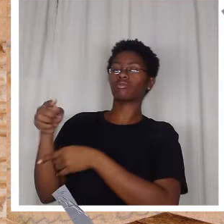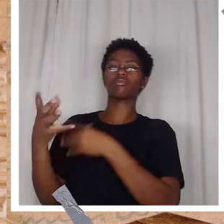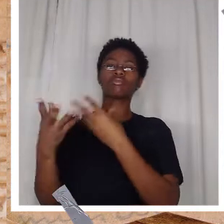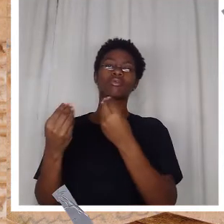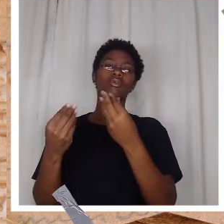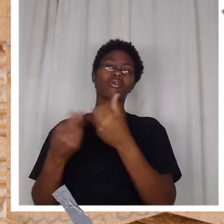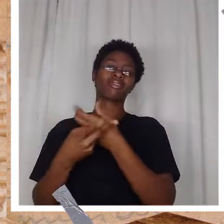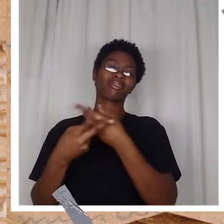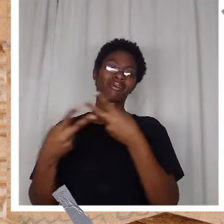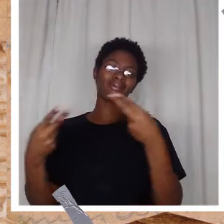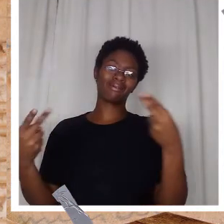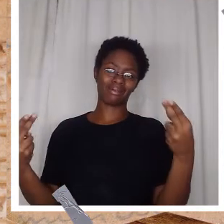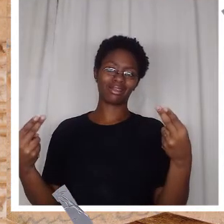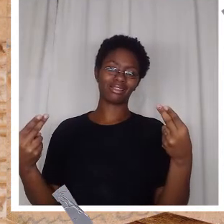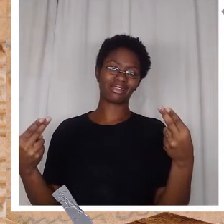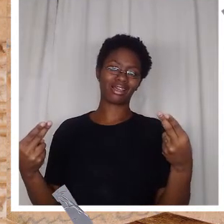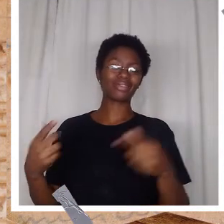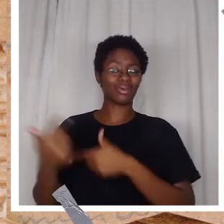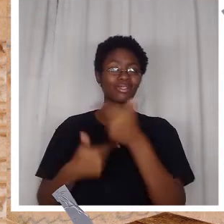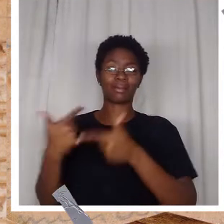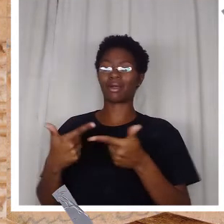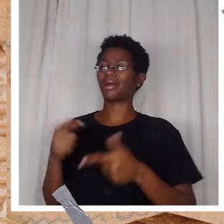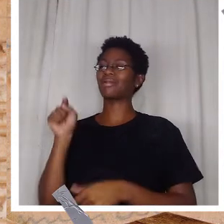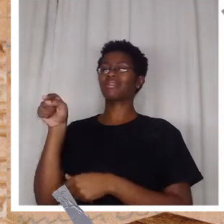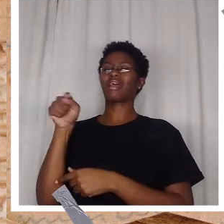e fez uma grande obra. Estamos aí.